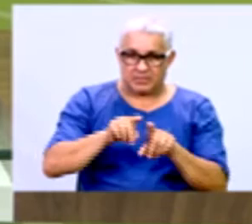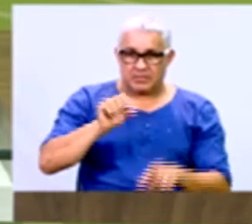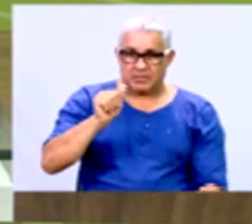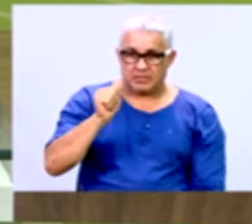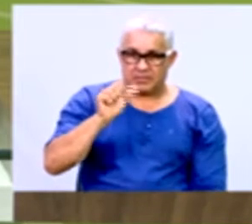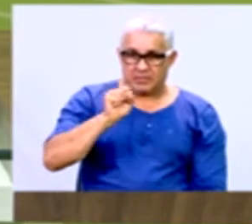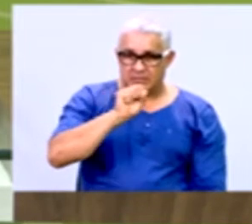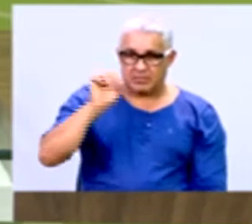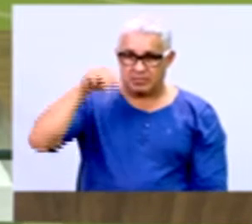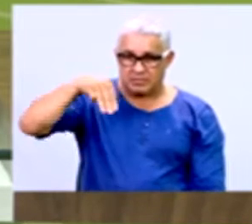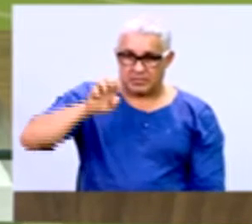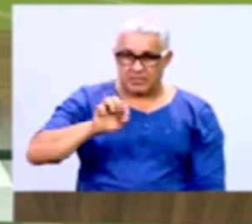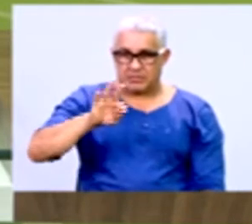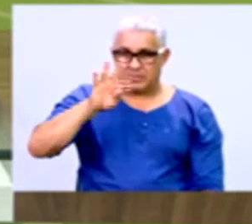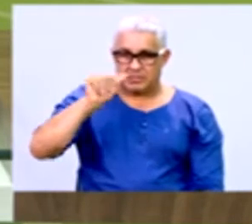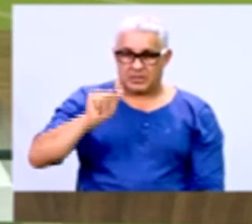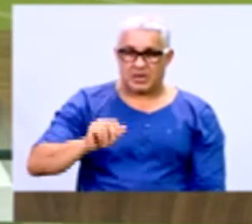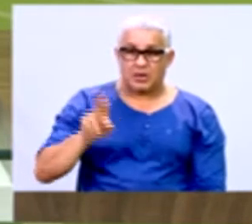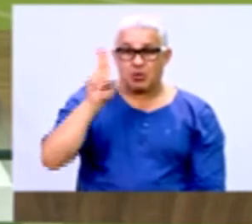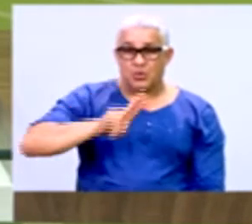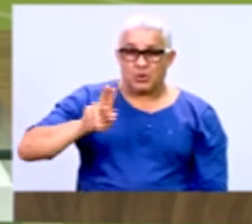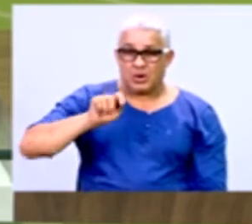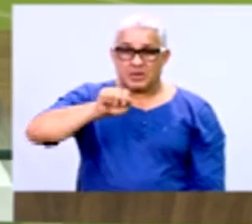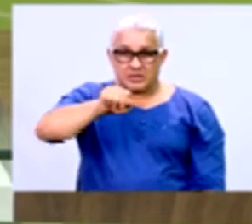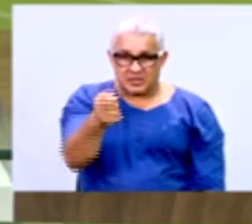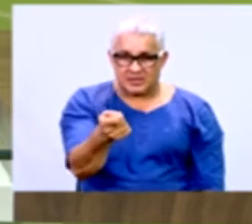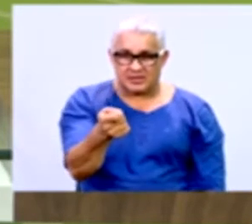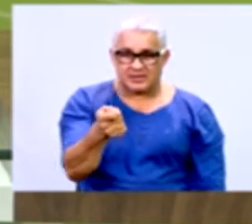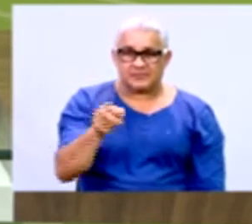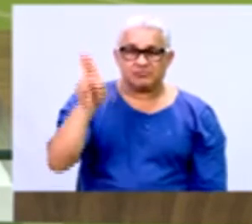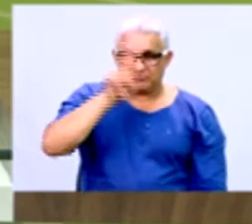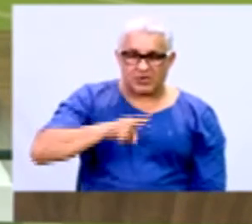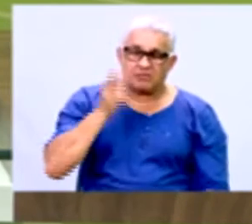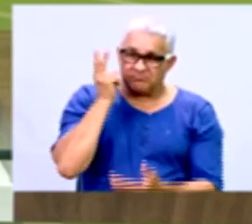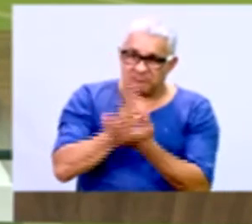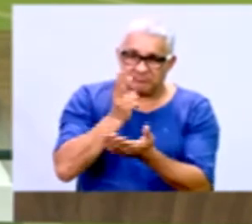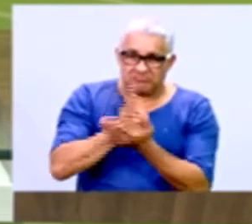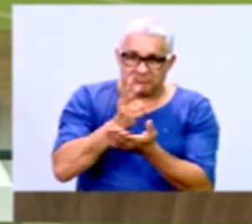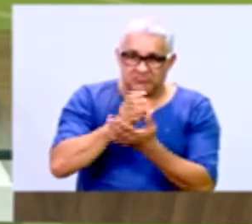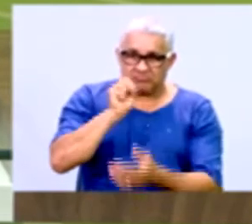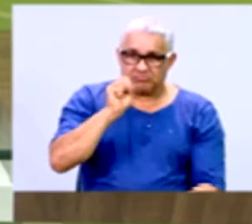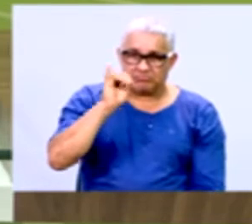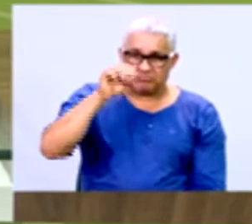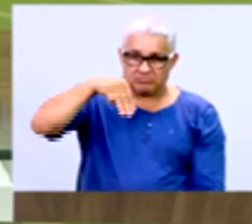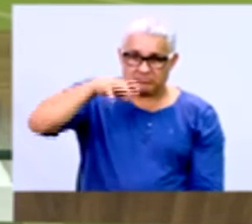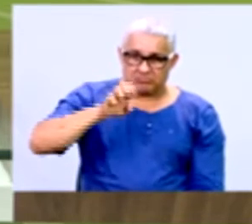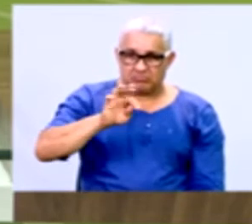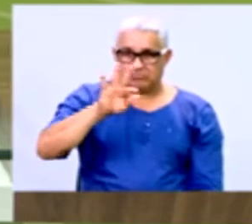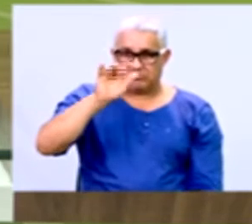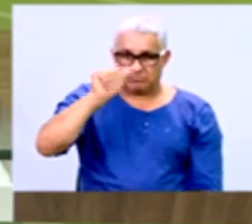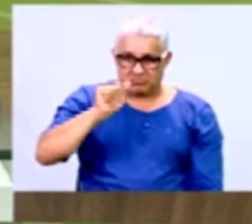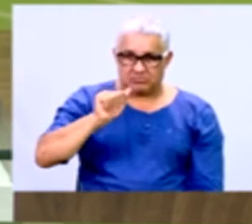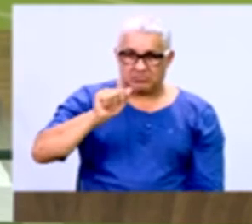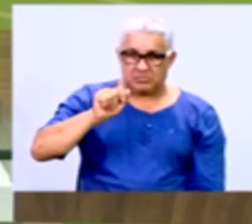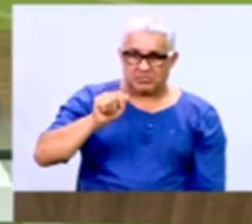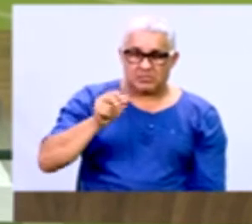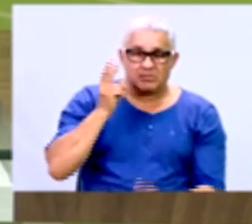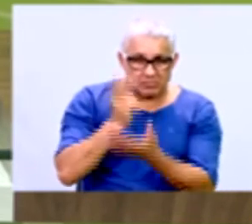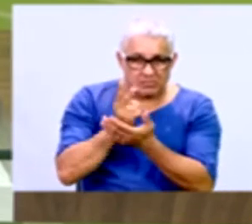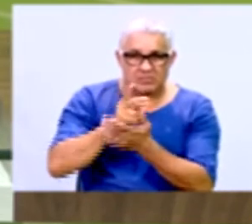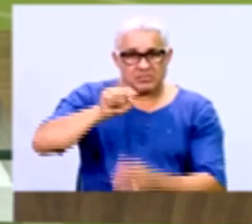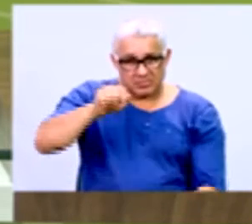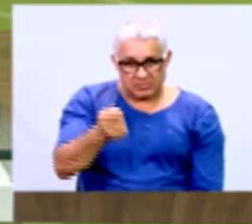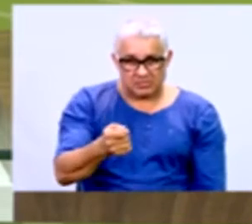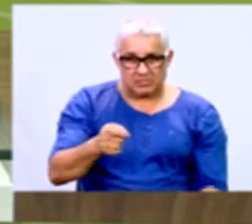né? No caso, como foi falado na última aula, a simétrica usa a mesma chave para criptografar uma informação e